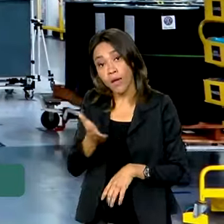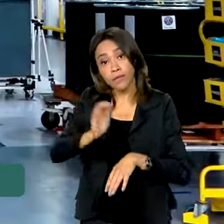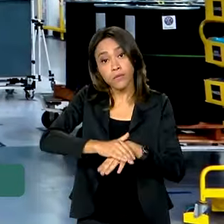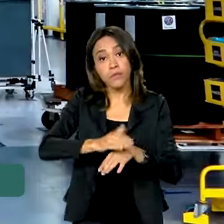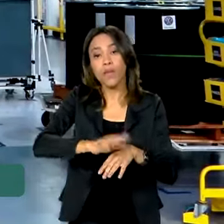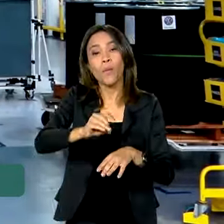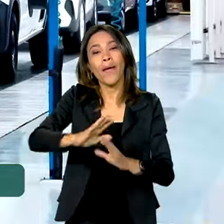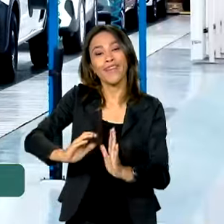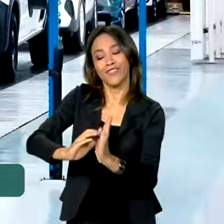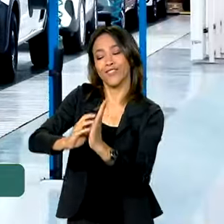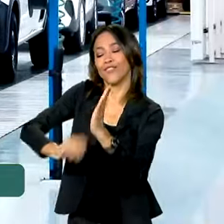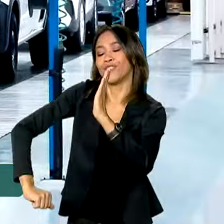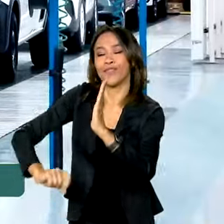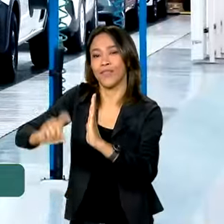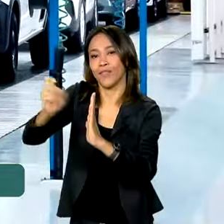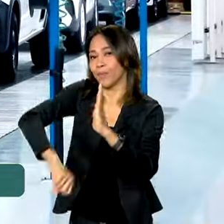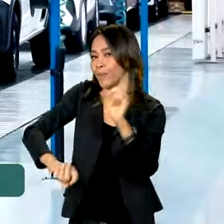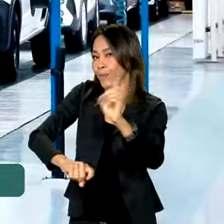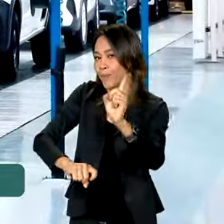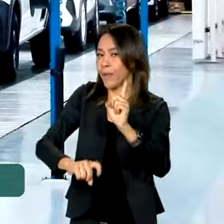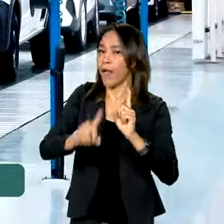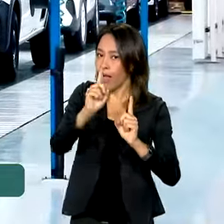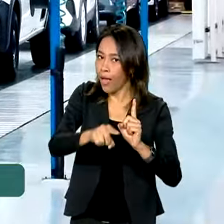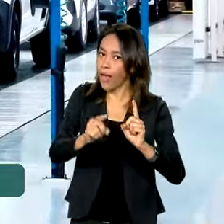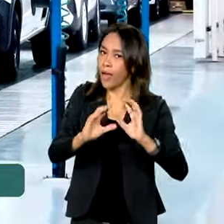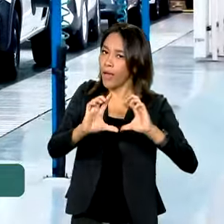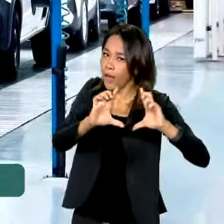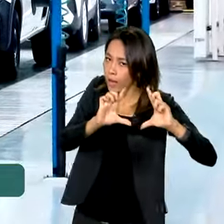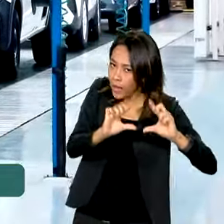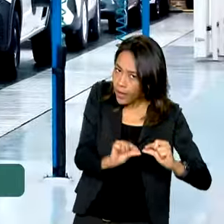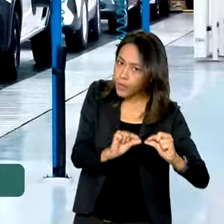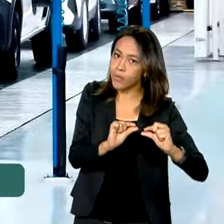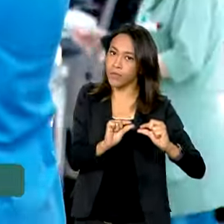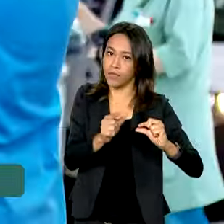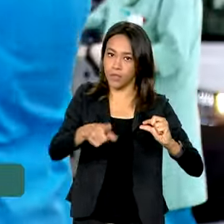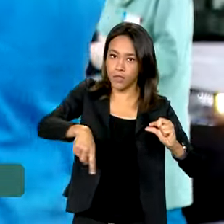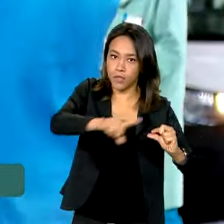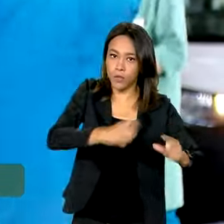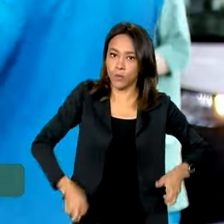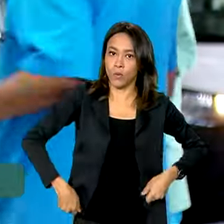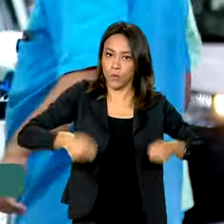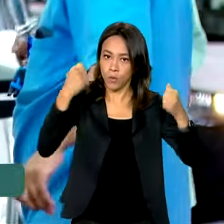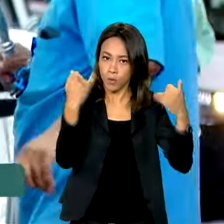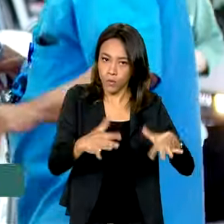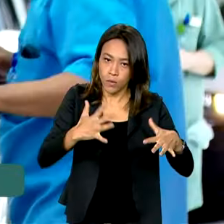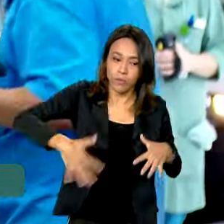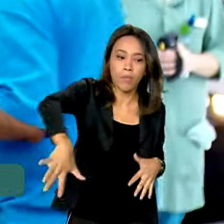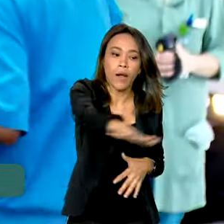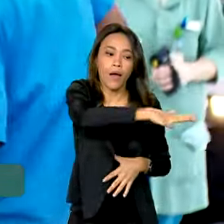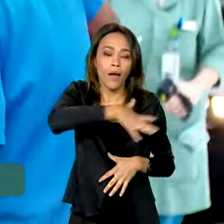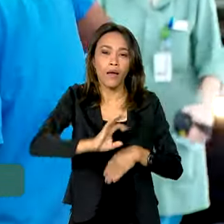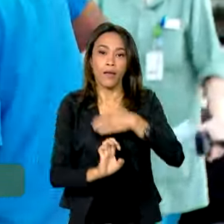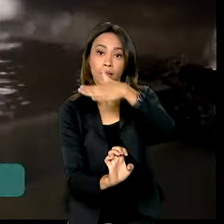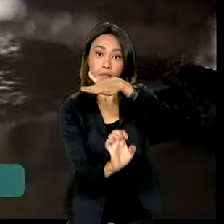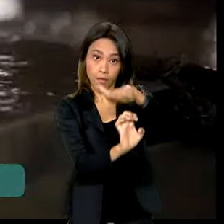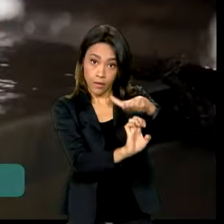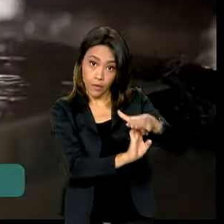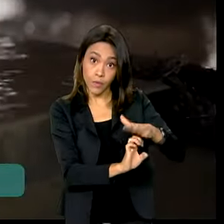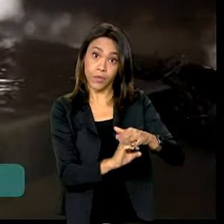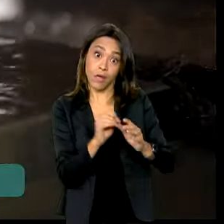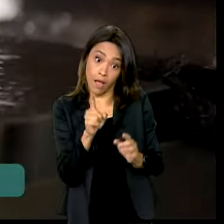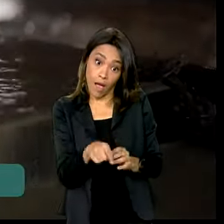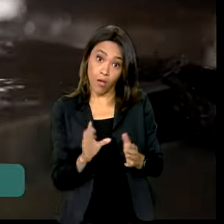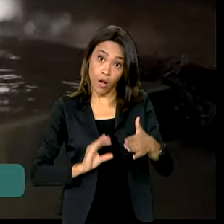isenção tributária, mas de antecipação de um abatimento para o setor industrial. Inicialmente, serão destinados